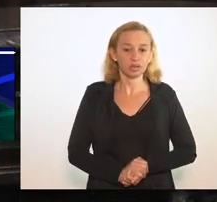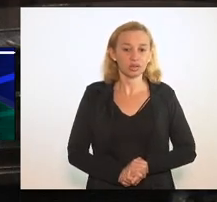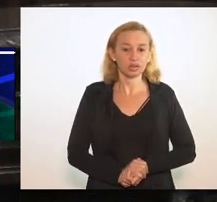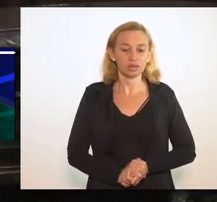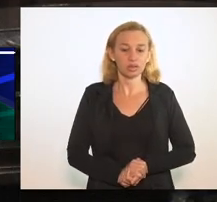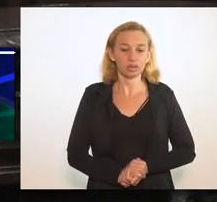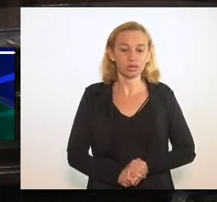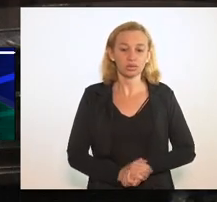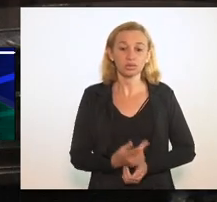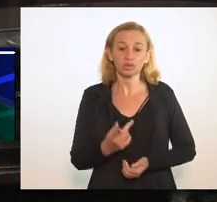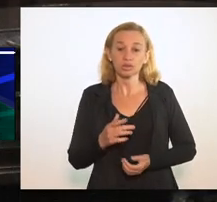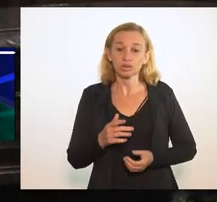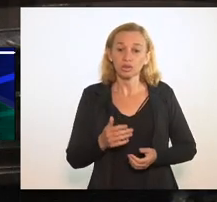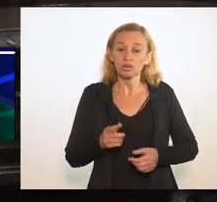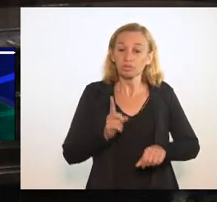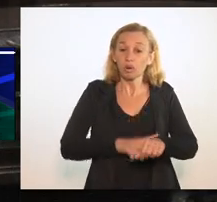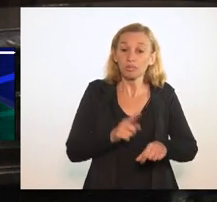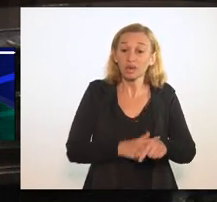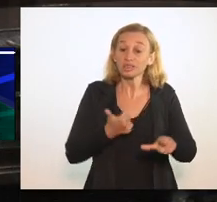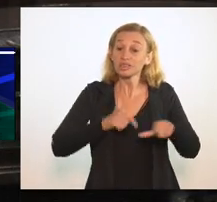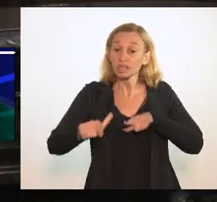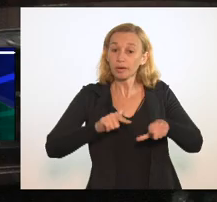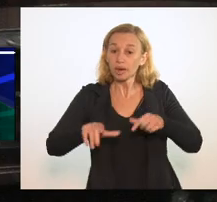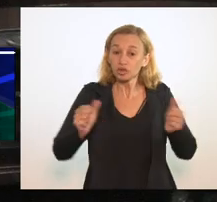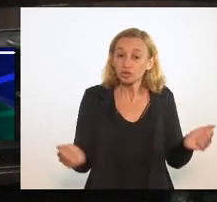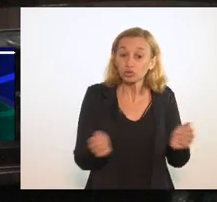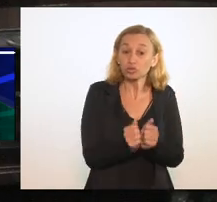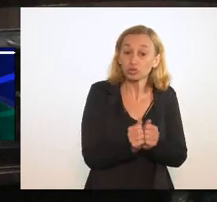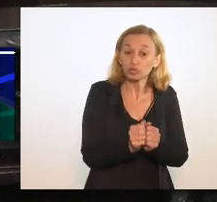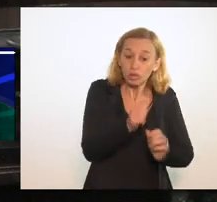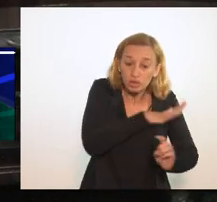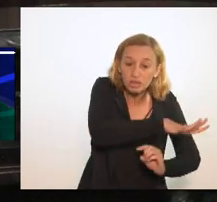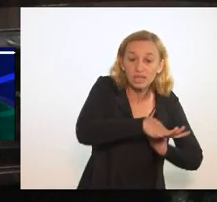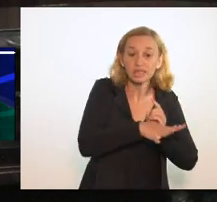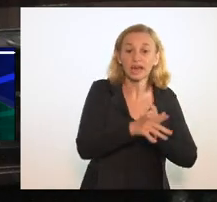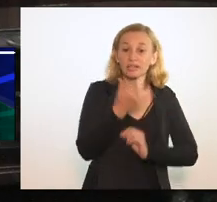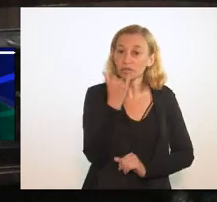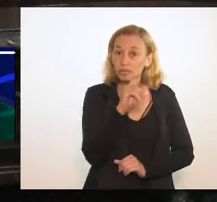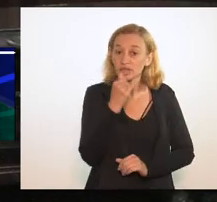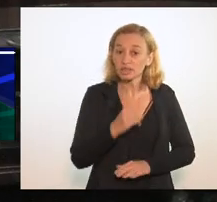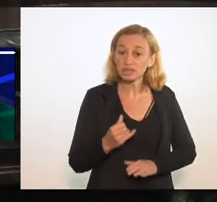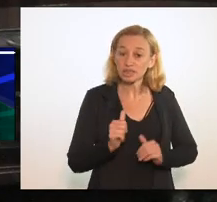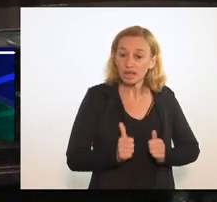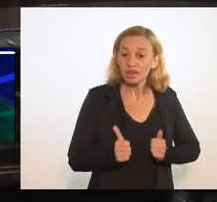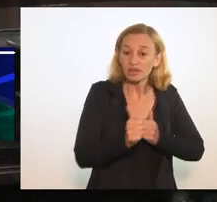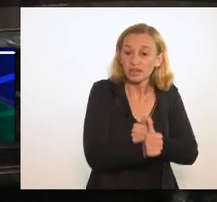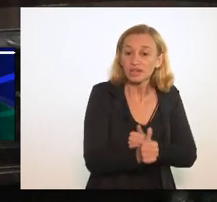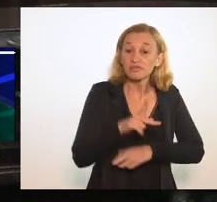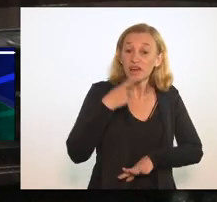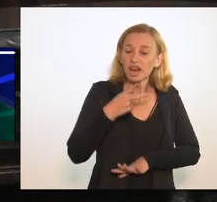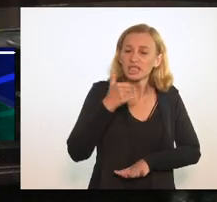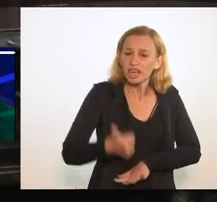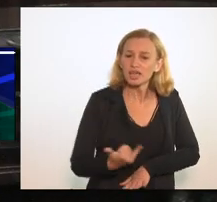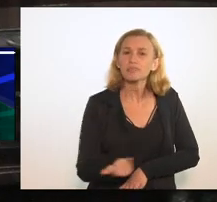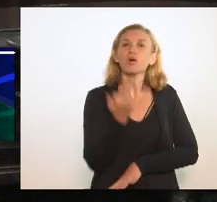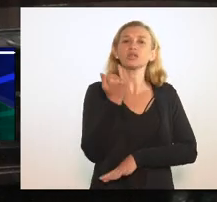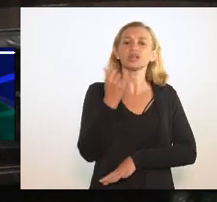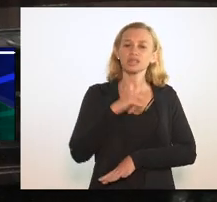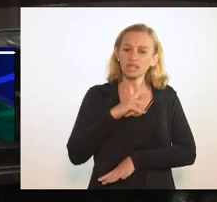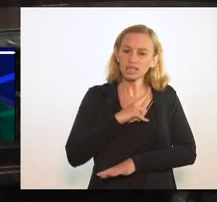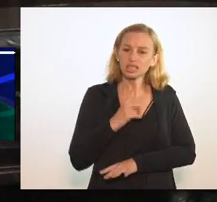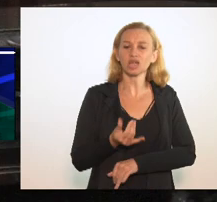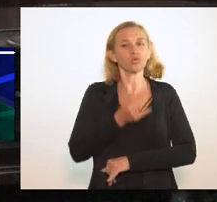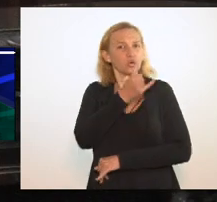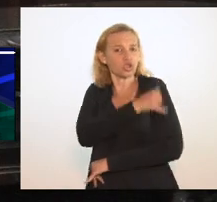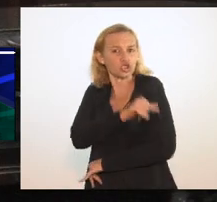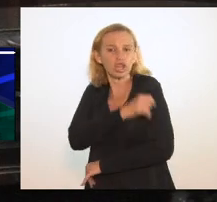capital de trabalho envolvendo a sociedade fluminense, sai na frente dizendo a importância que tem o Rio de Janeiro